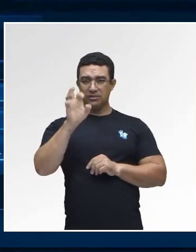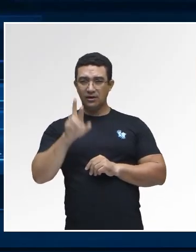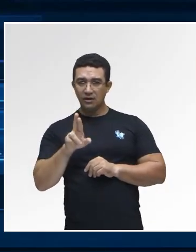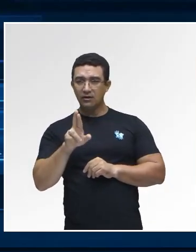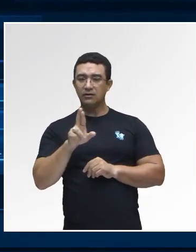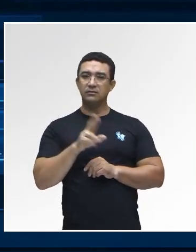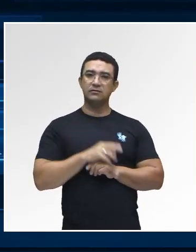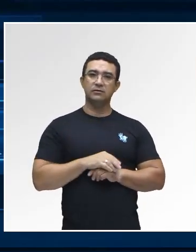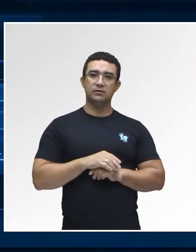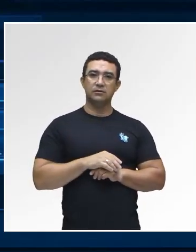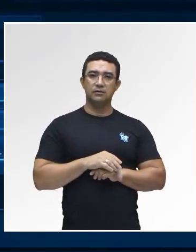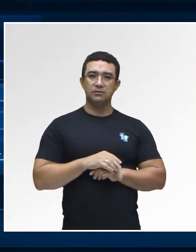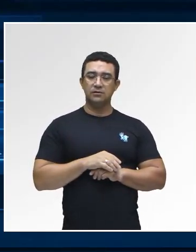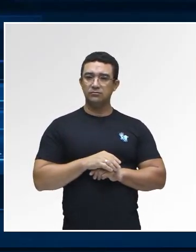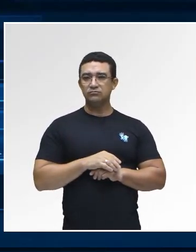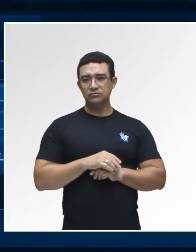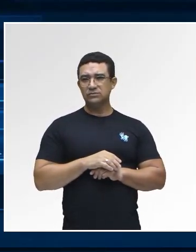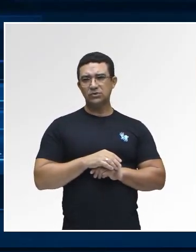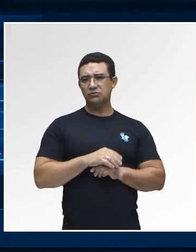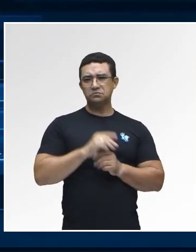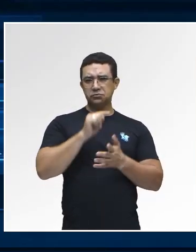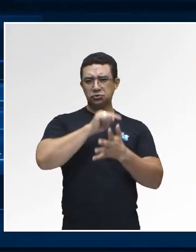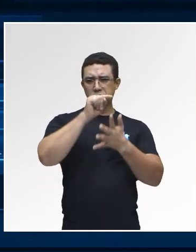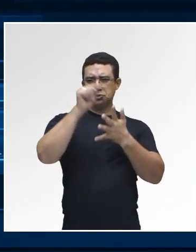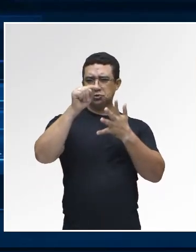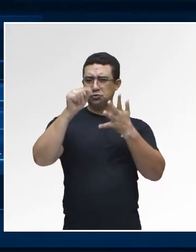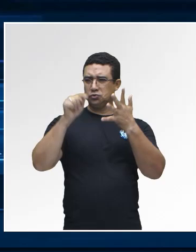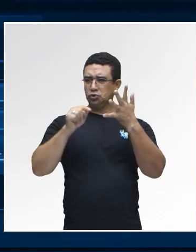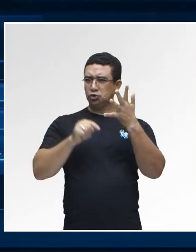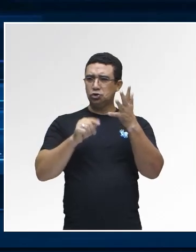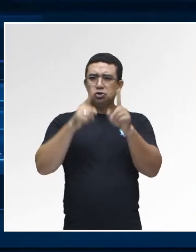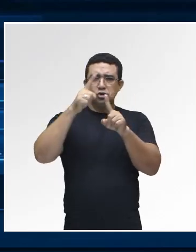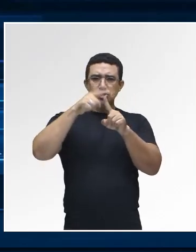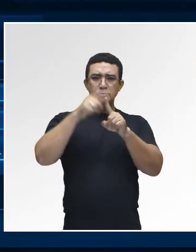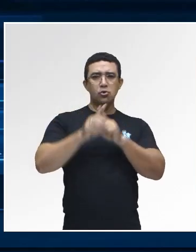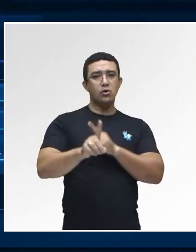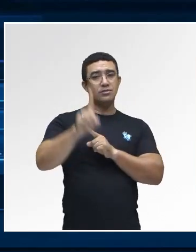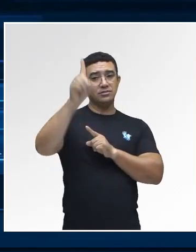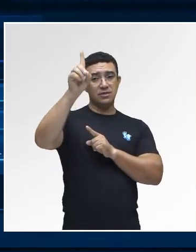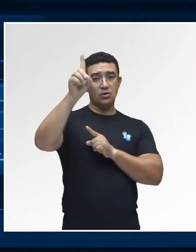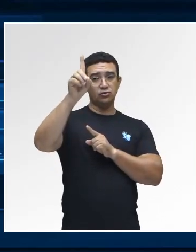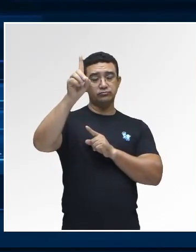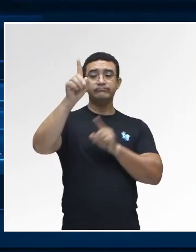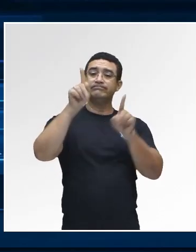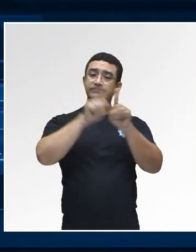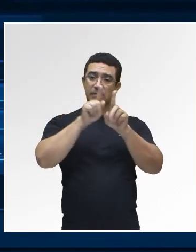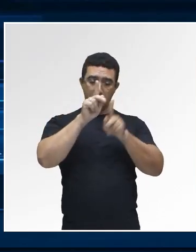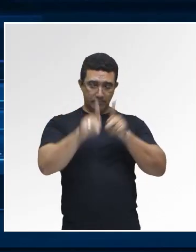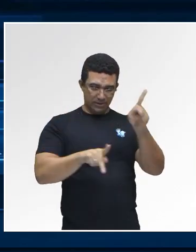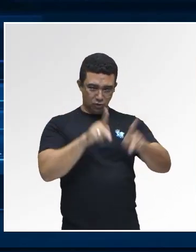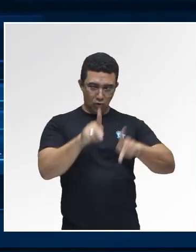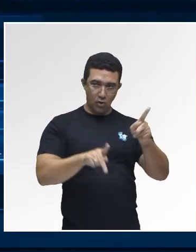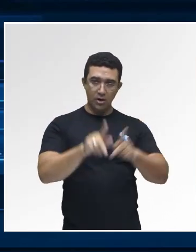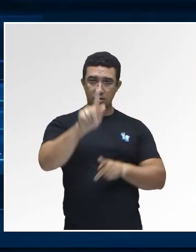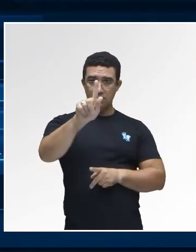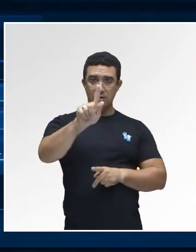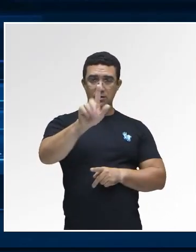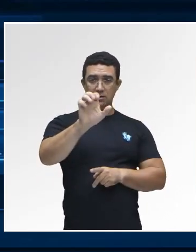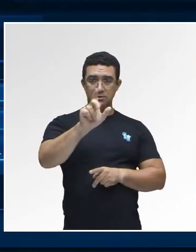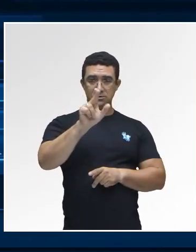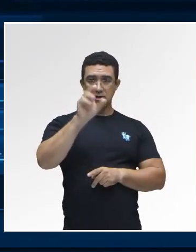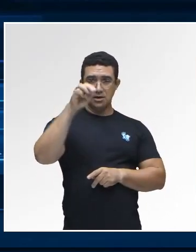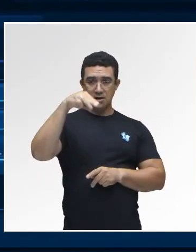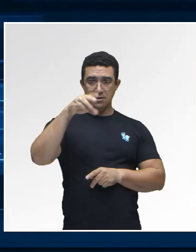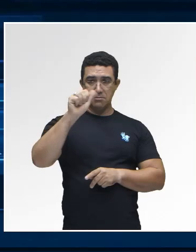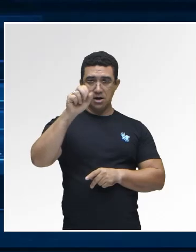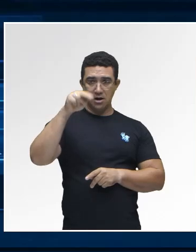gregos. Então, eles também têm ali um panteão de deuses. E também os povos germânicos tinham esses deuses. Porém,